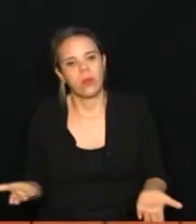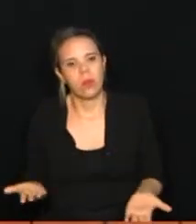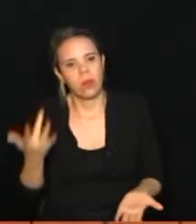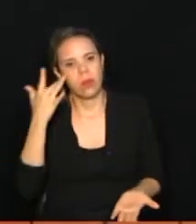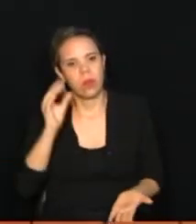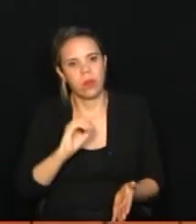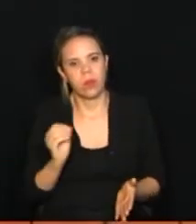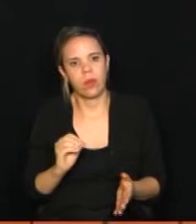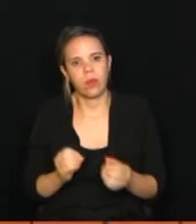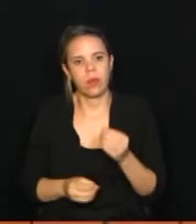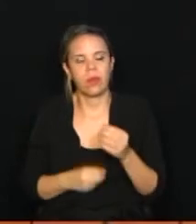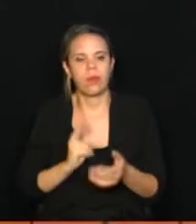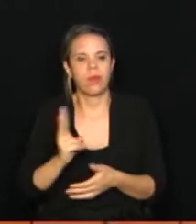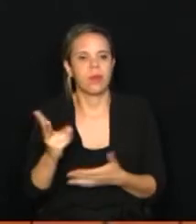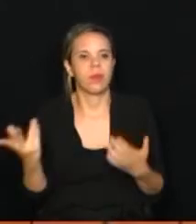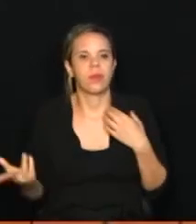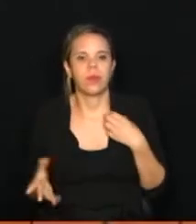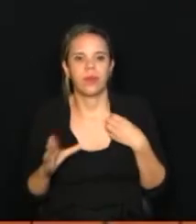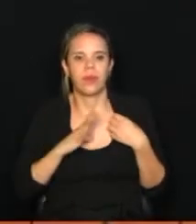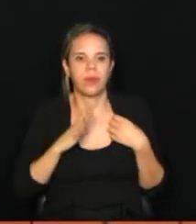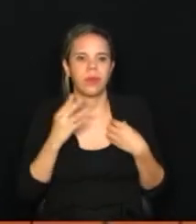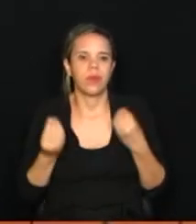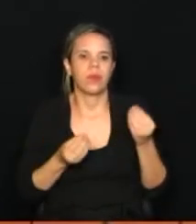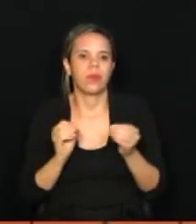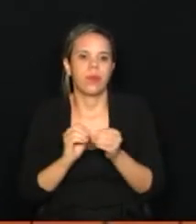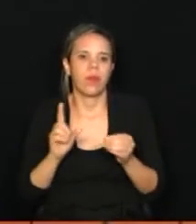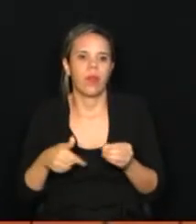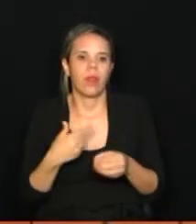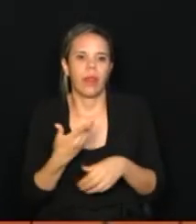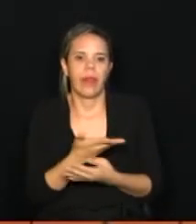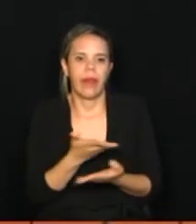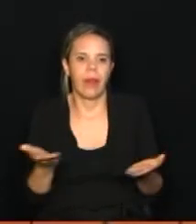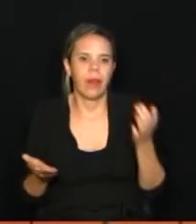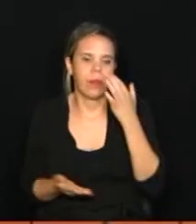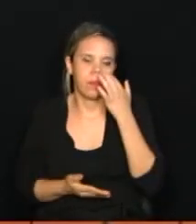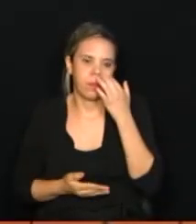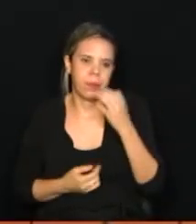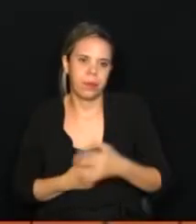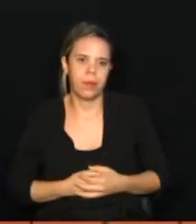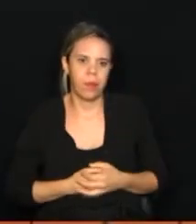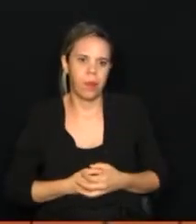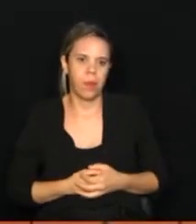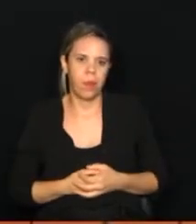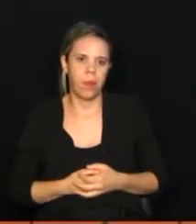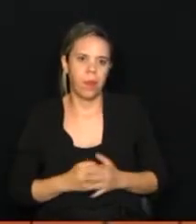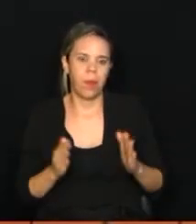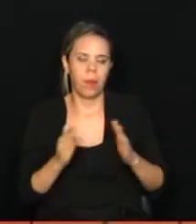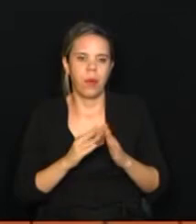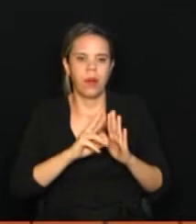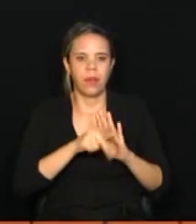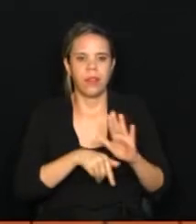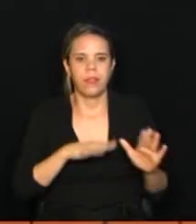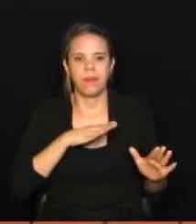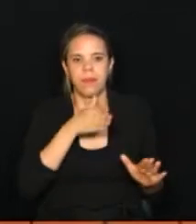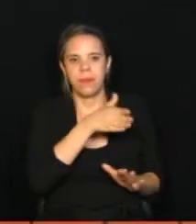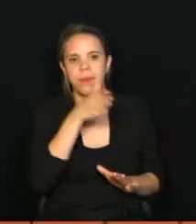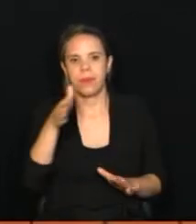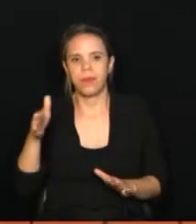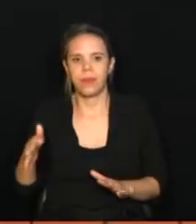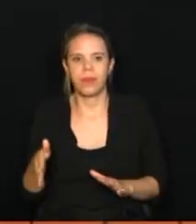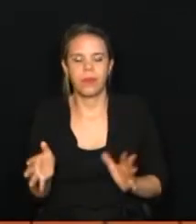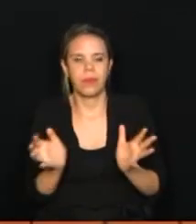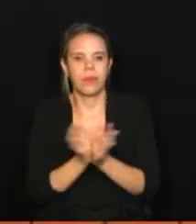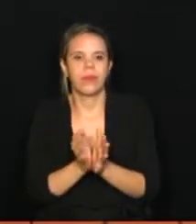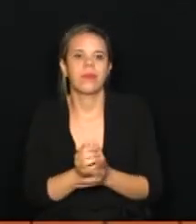sabendo se você vai continuar na cidade? Como é que é isso para você de ter que morar em várias cidades, jogar em vários clubes?